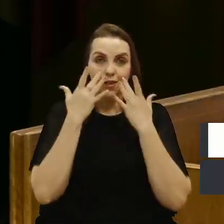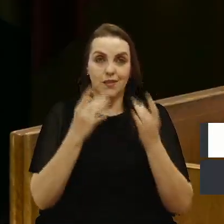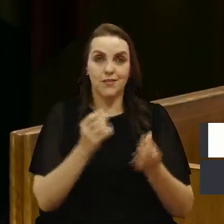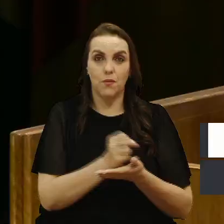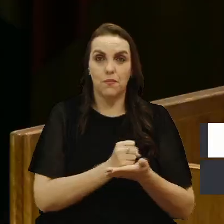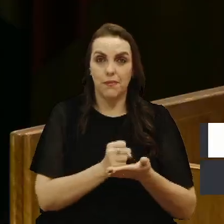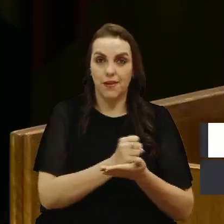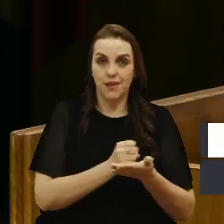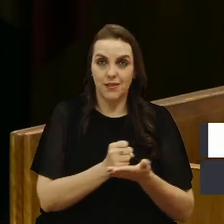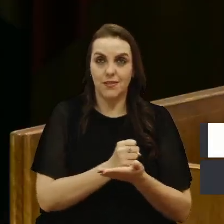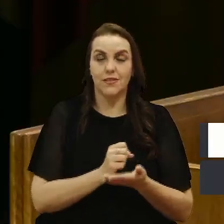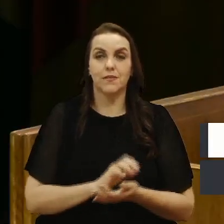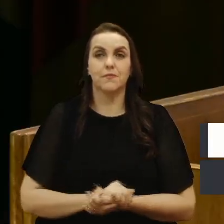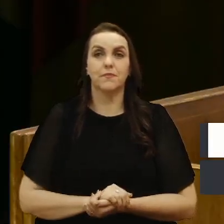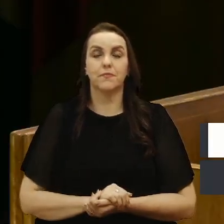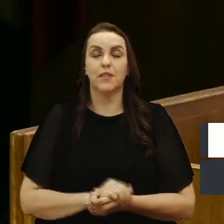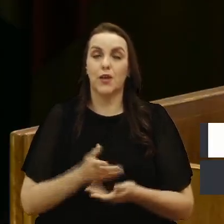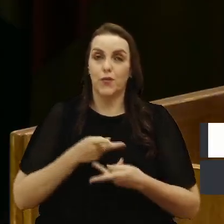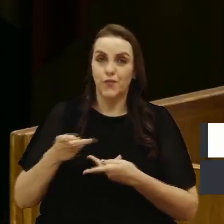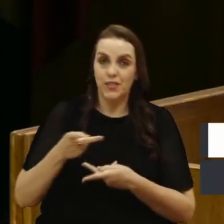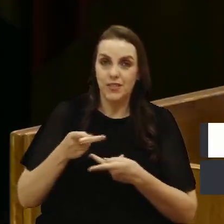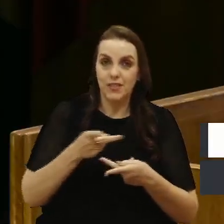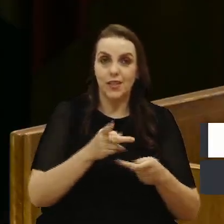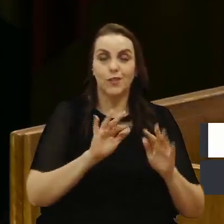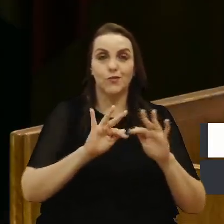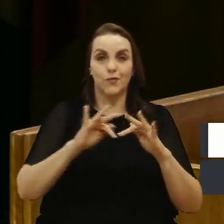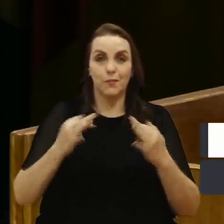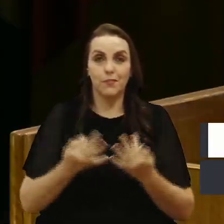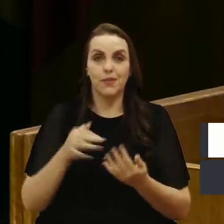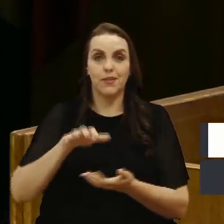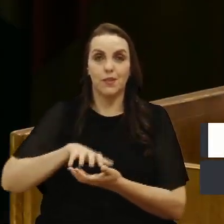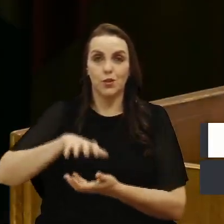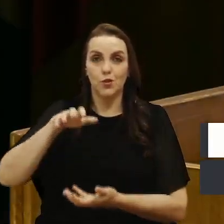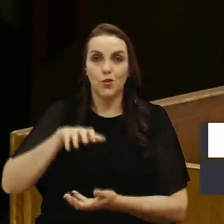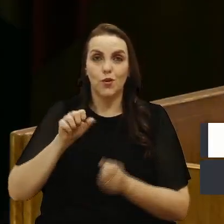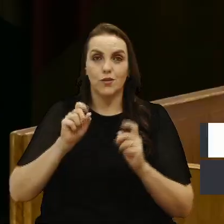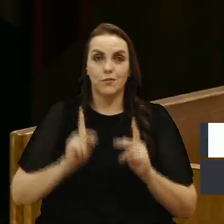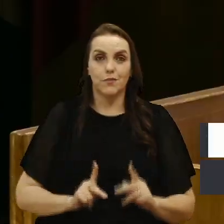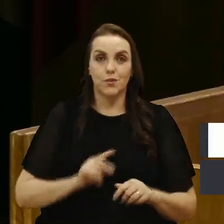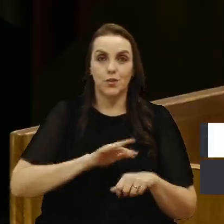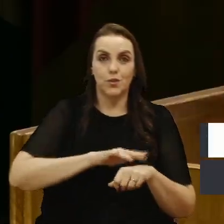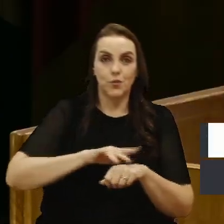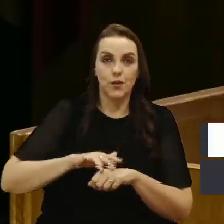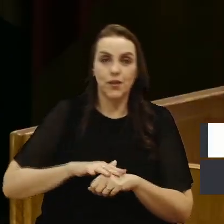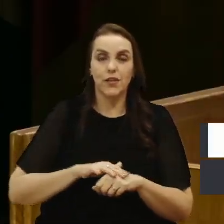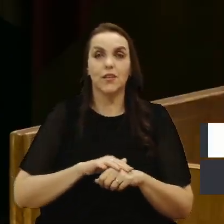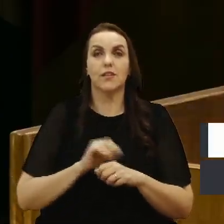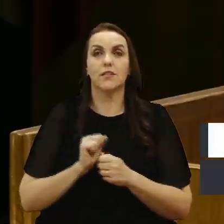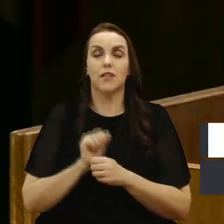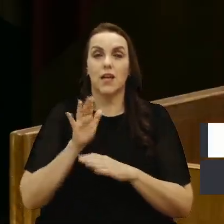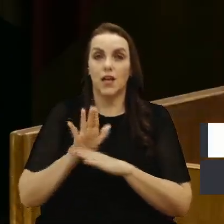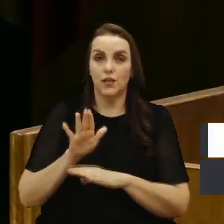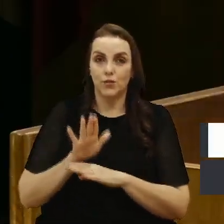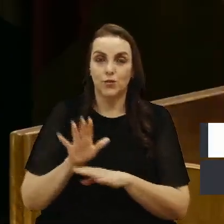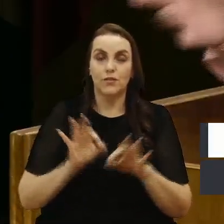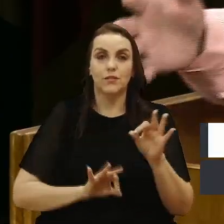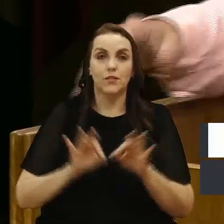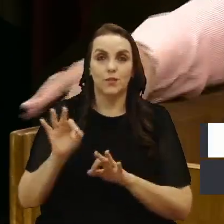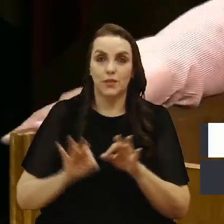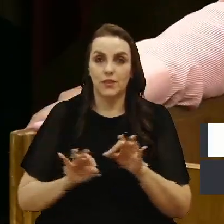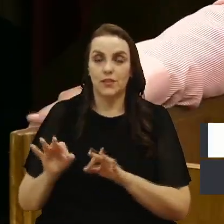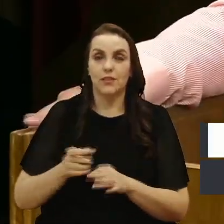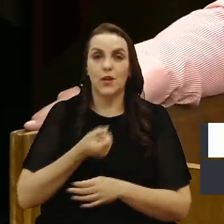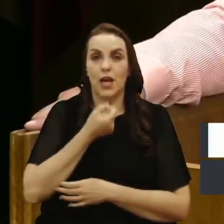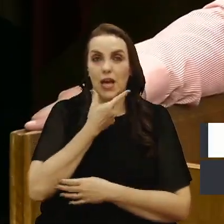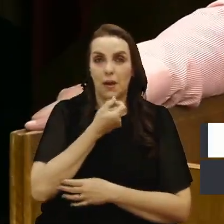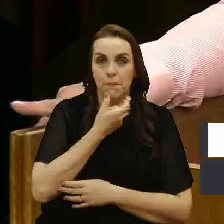básica, visitando as famílias, os idosos, as pessoas doentes, auxiliando na organização dos remédios